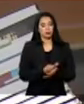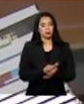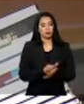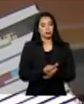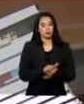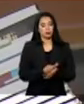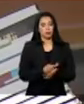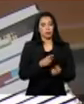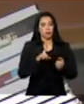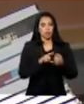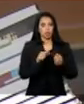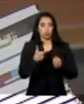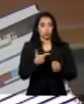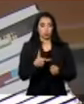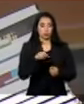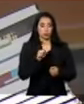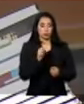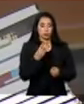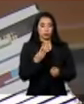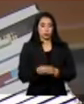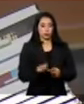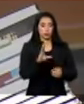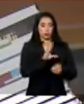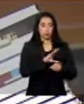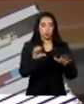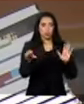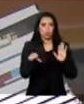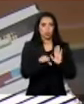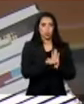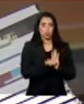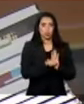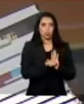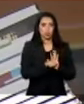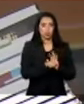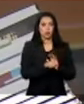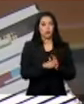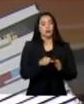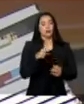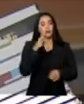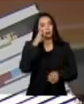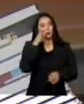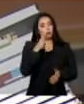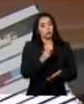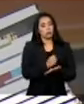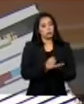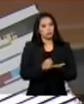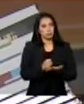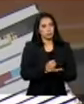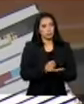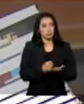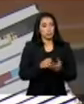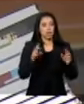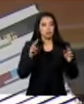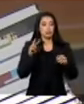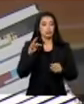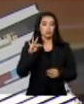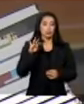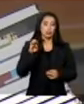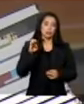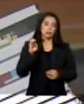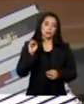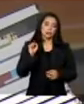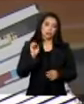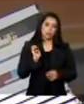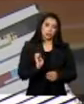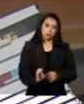artigo 283 do Código de Processo Penal com alicerce na tese da